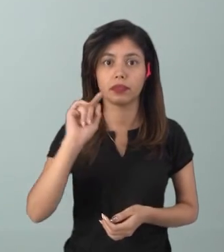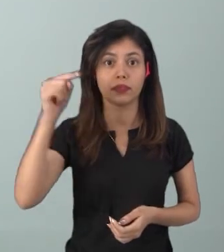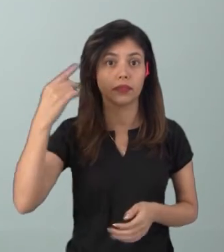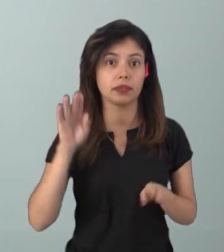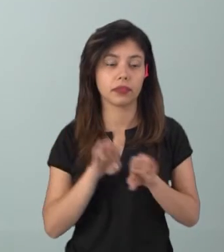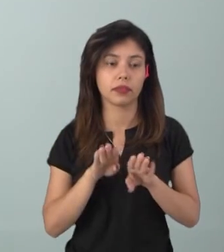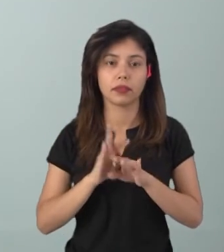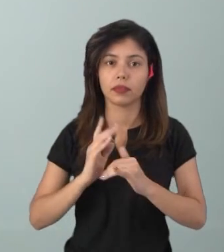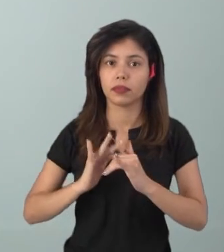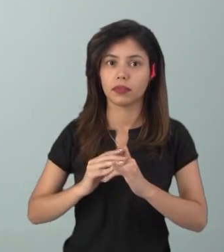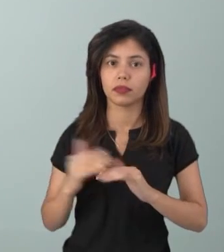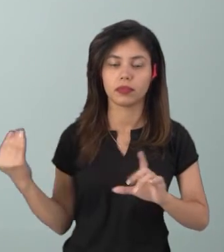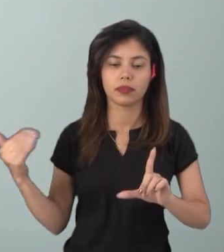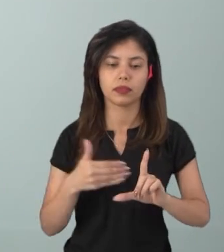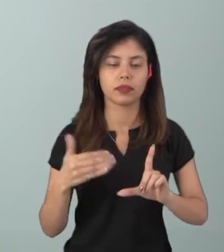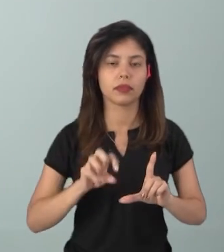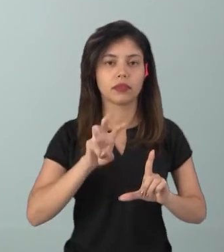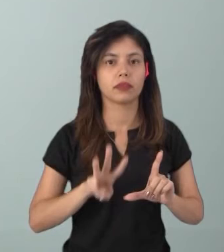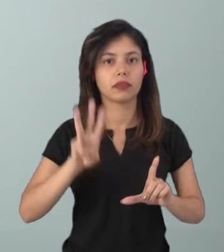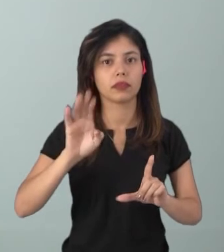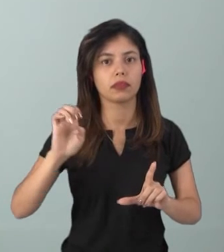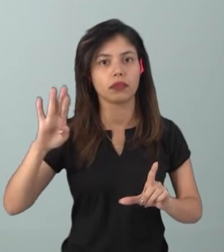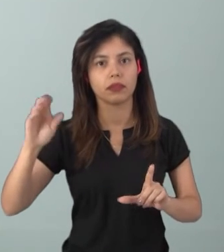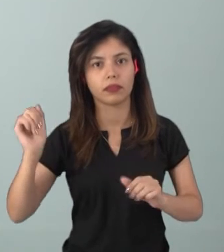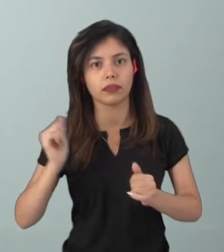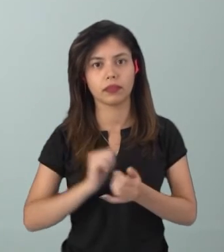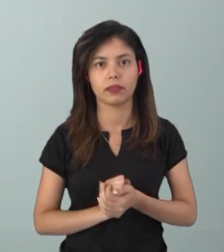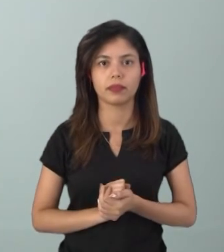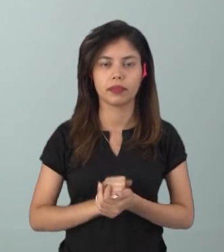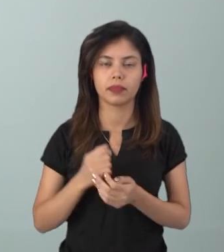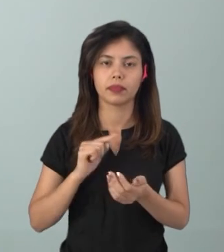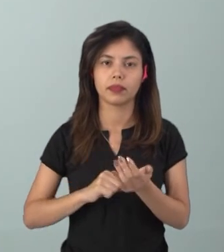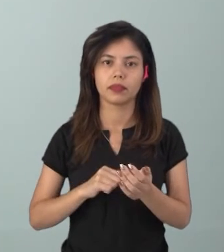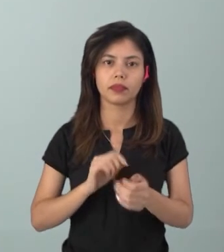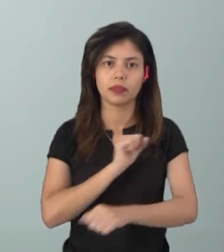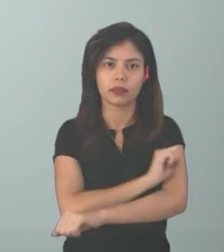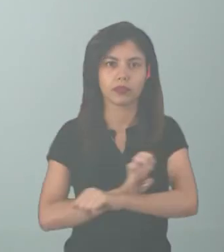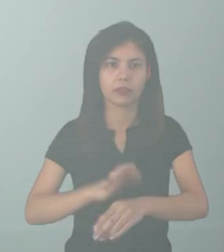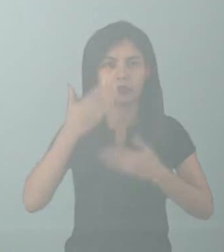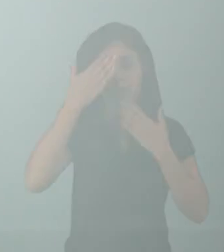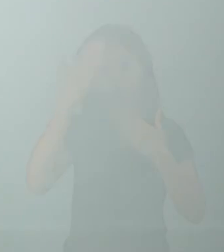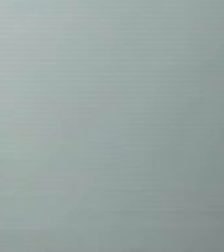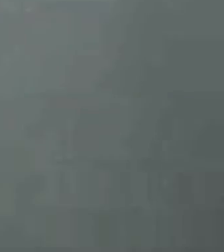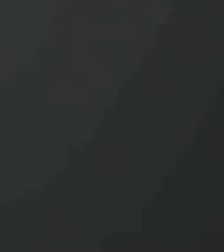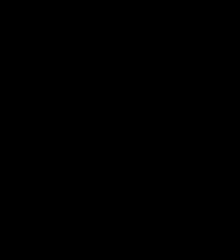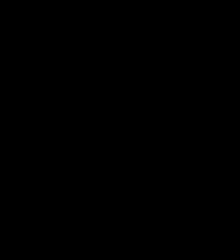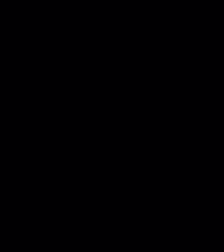também lá no YouTube e acesse webaulas.ead.c. Muito obrigado e tchau.